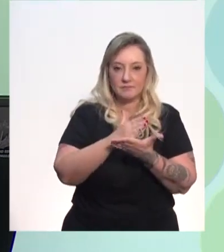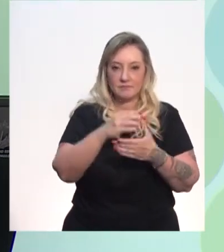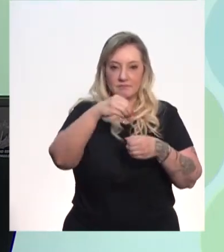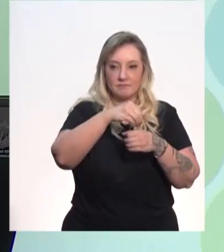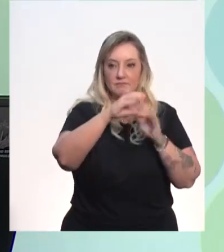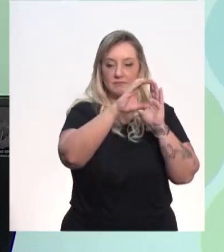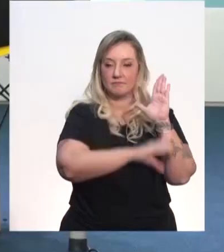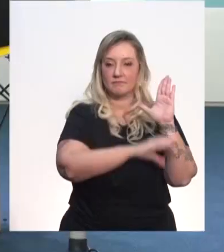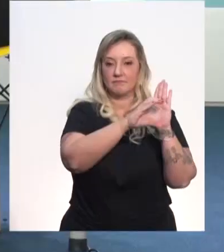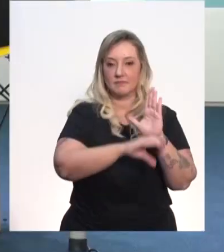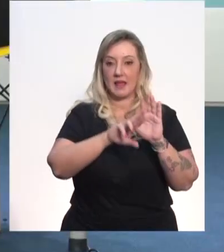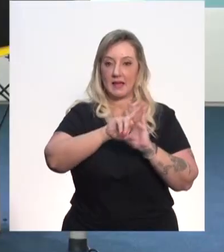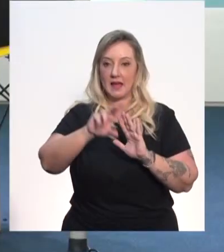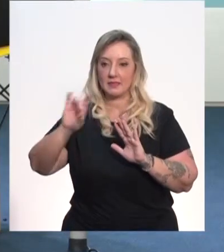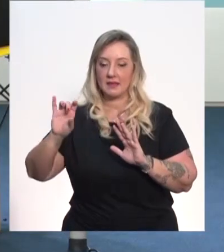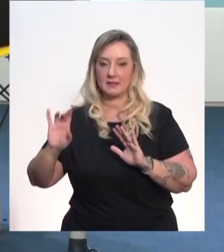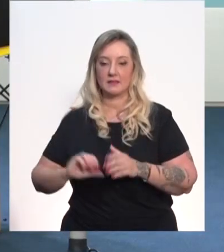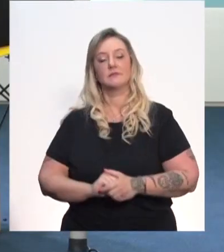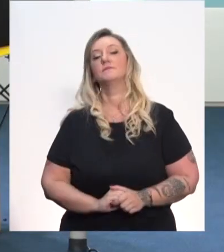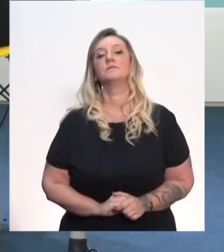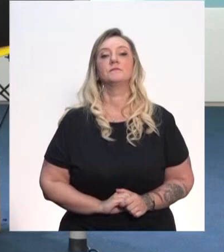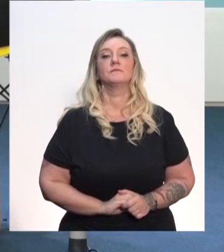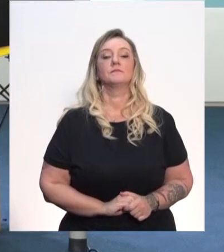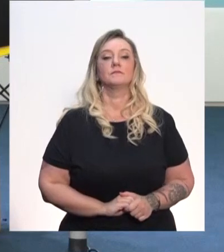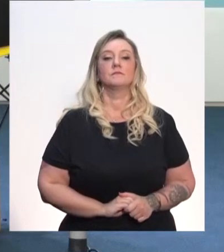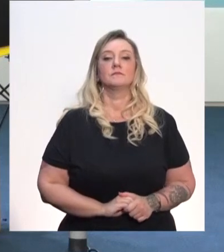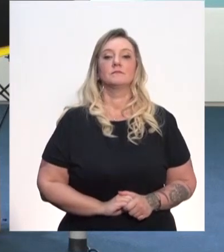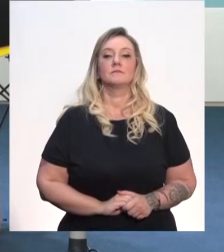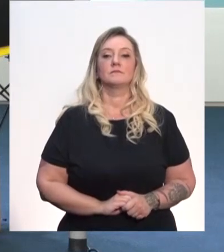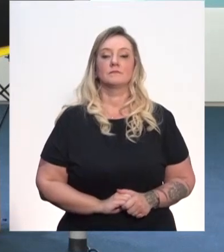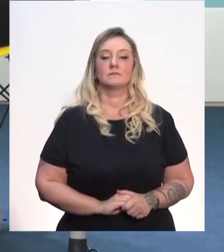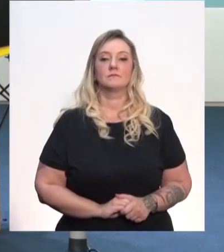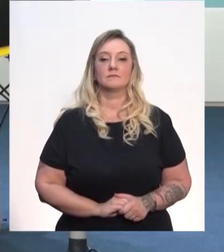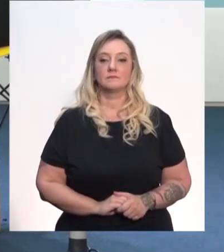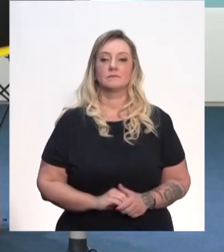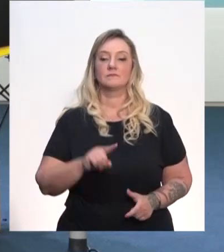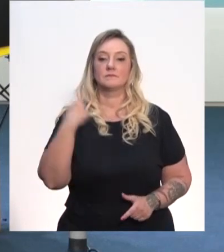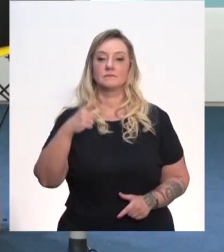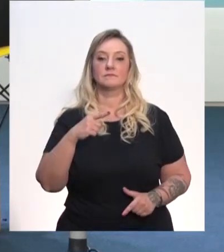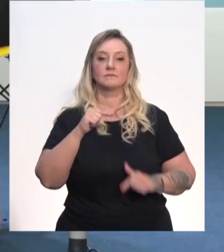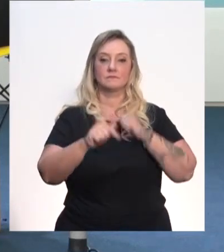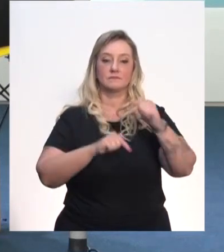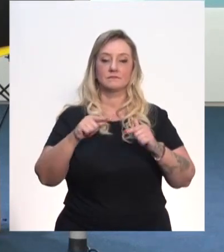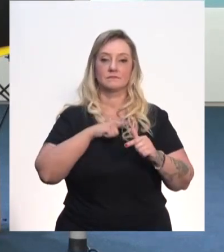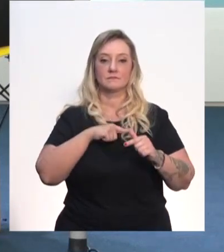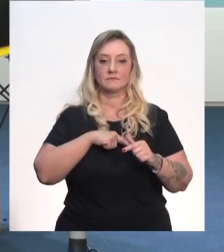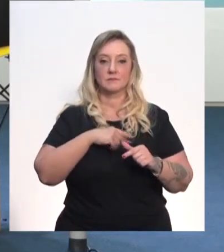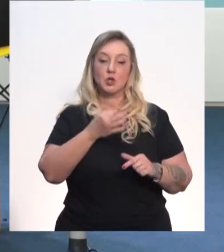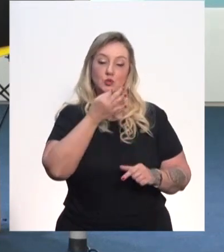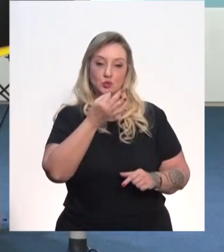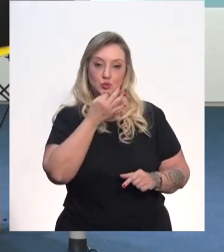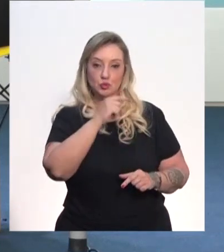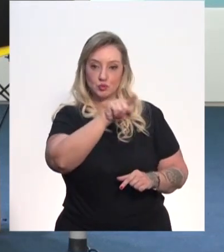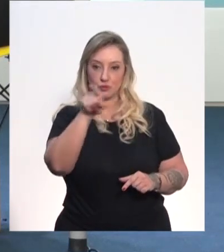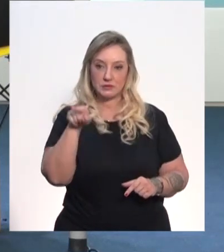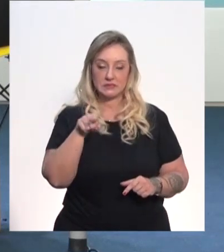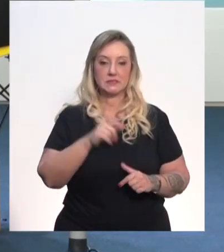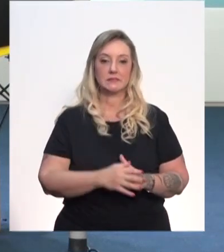organização dos temas. Tá? Eu até coloquei aí o passo a passo, está tudo bem orientado lá, mas